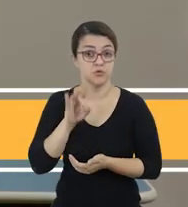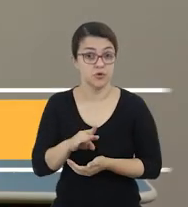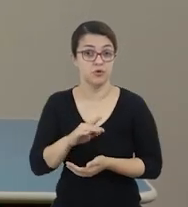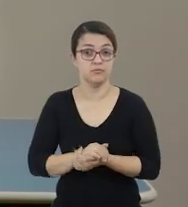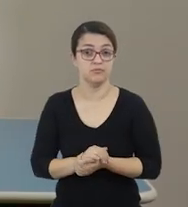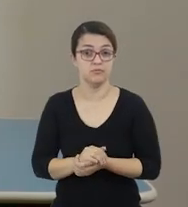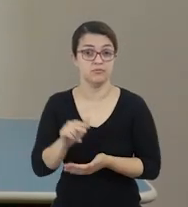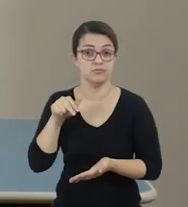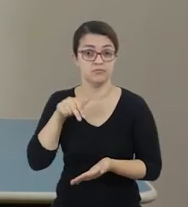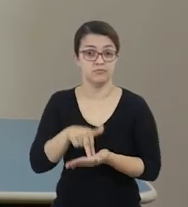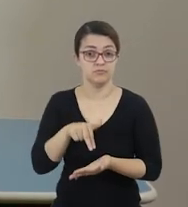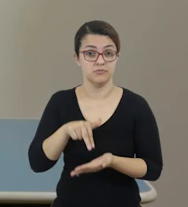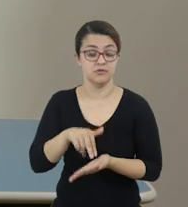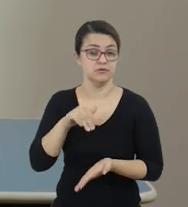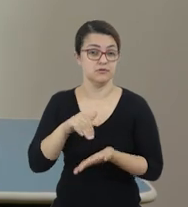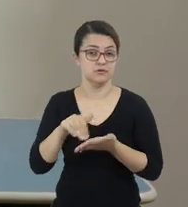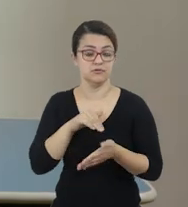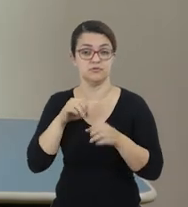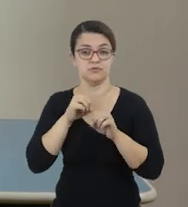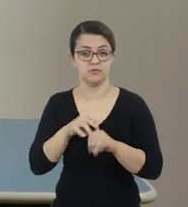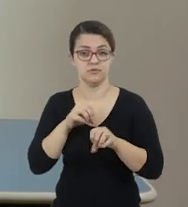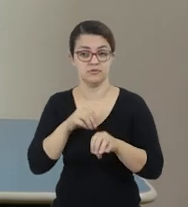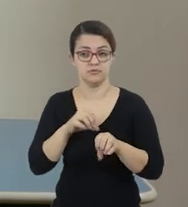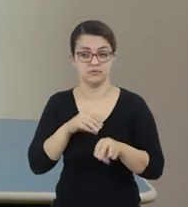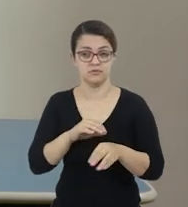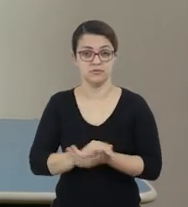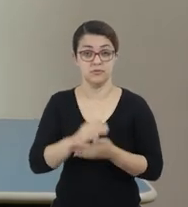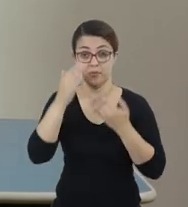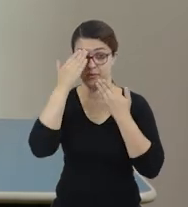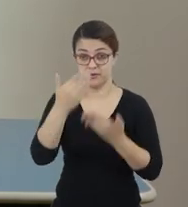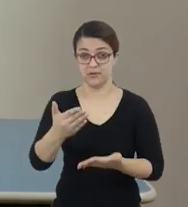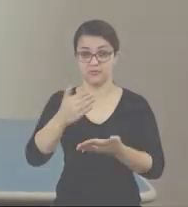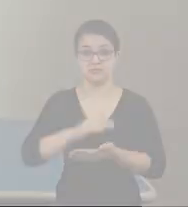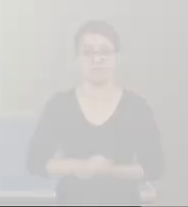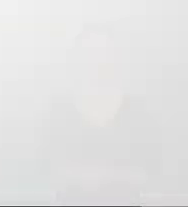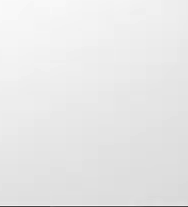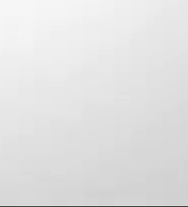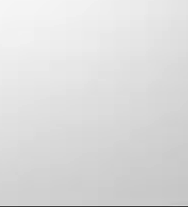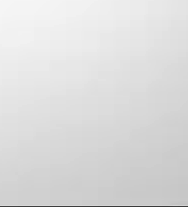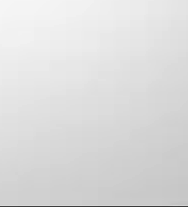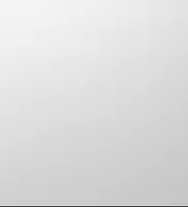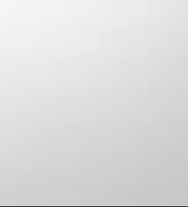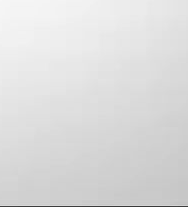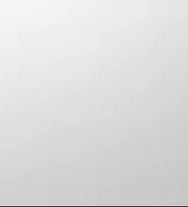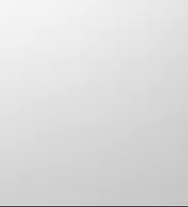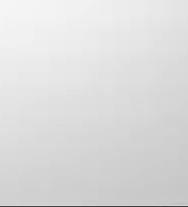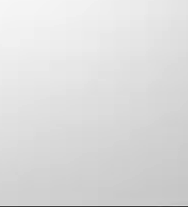Bom, por hoje é só. Eu fico por aqui, diretamente da Secretaria de Educação. Obrigado!